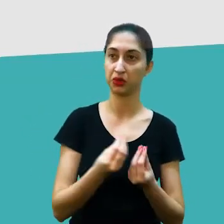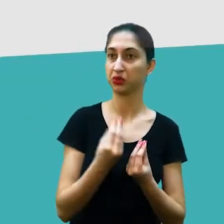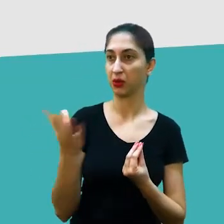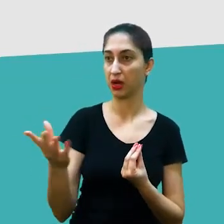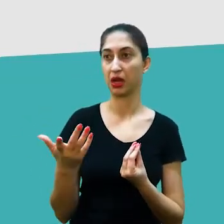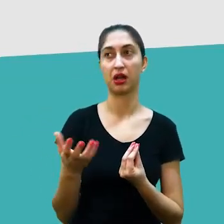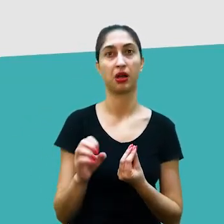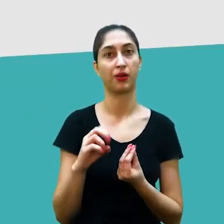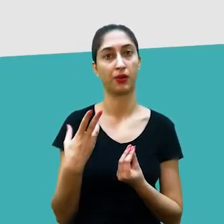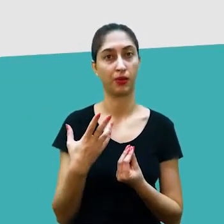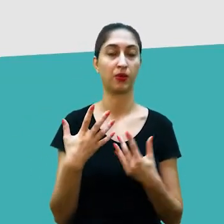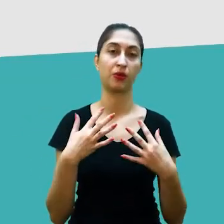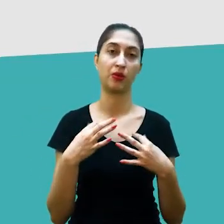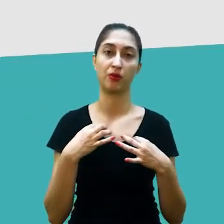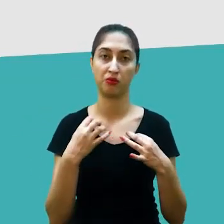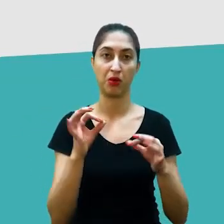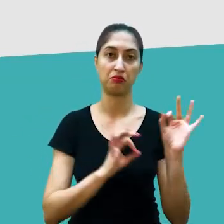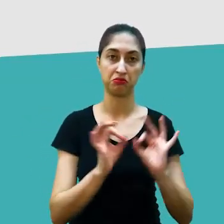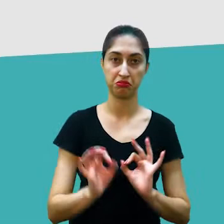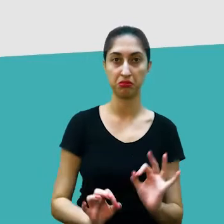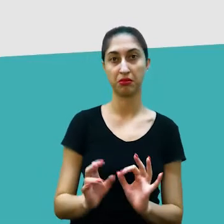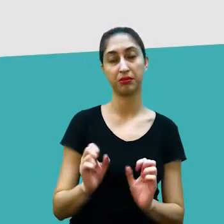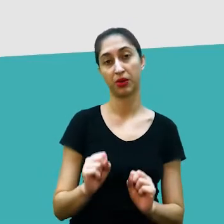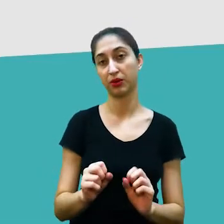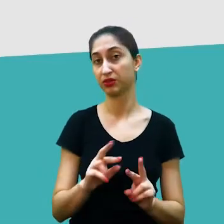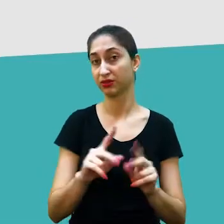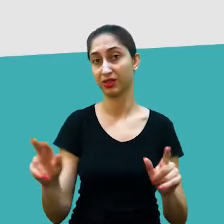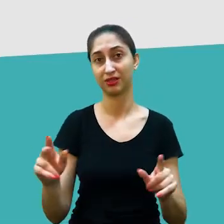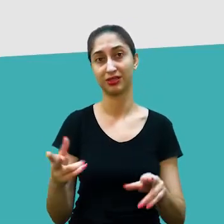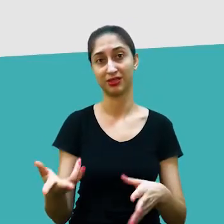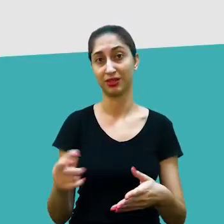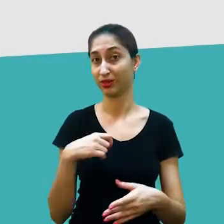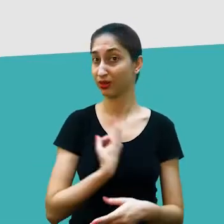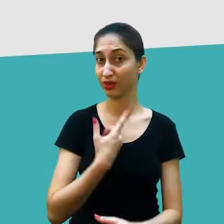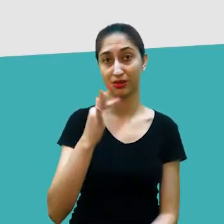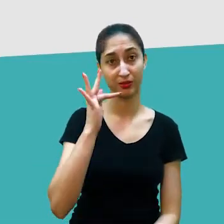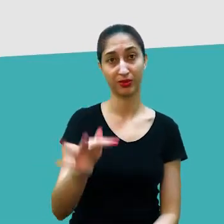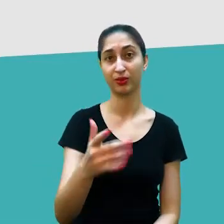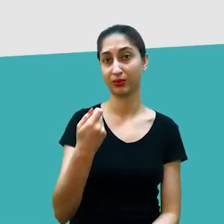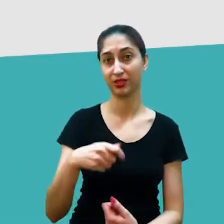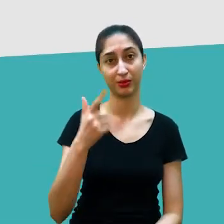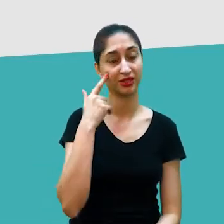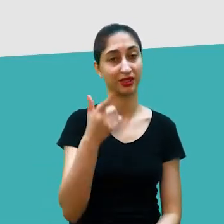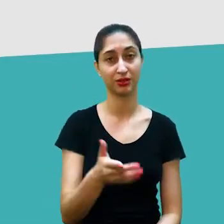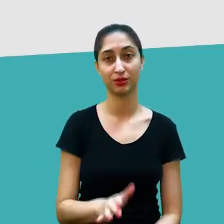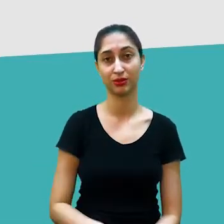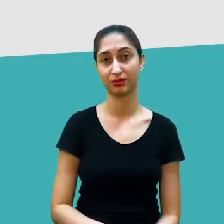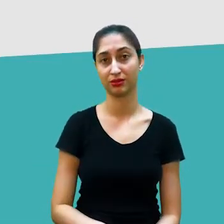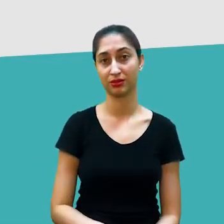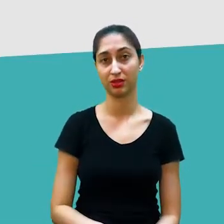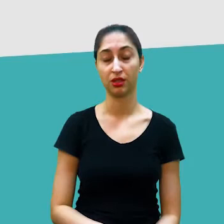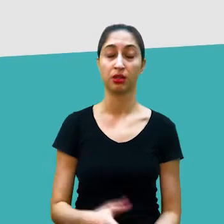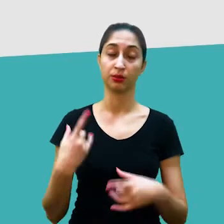seja por customização, seja por upcycling. É isso que nós vamos ter que pensar no futuro, porque quando a gente está